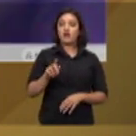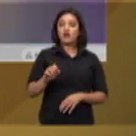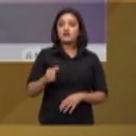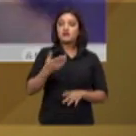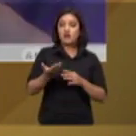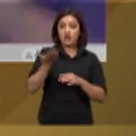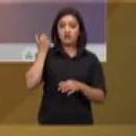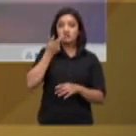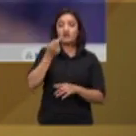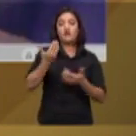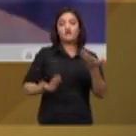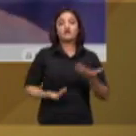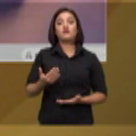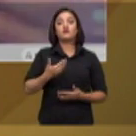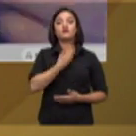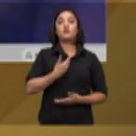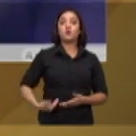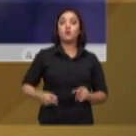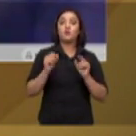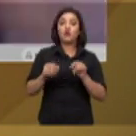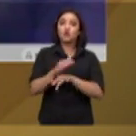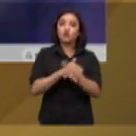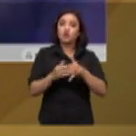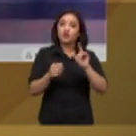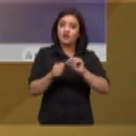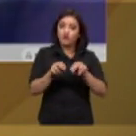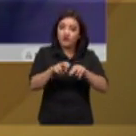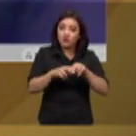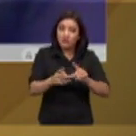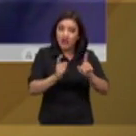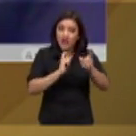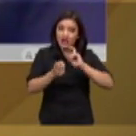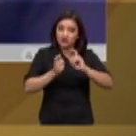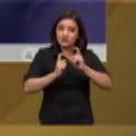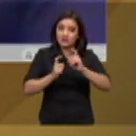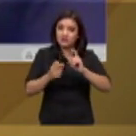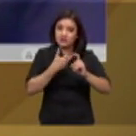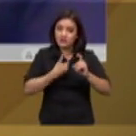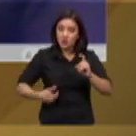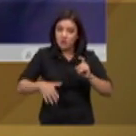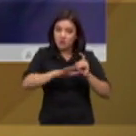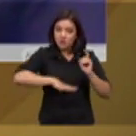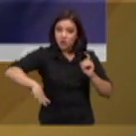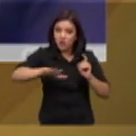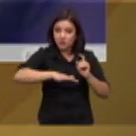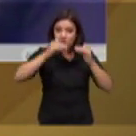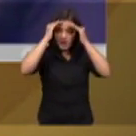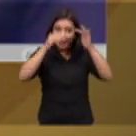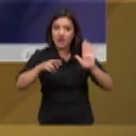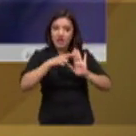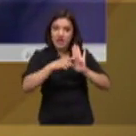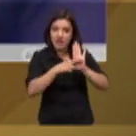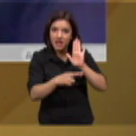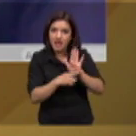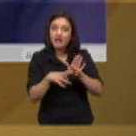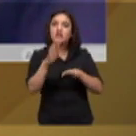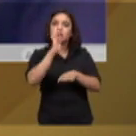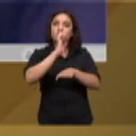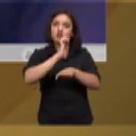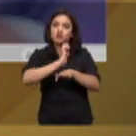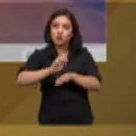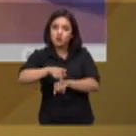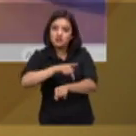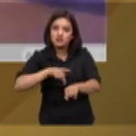época, todo aquele prestado pela administração ou por seus delegados, sob normas e controles estatais,